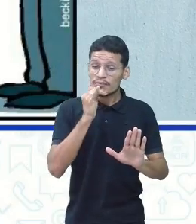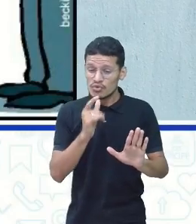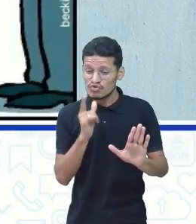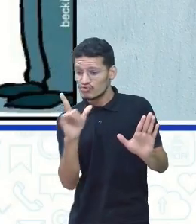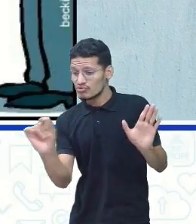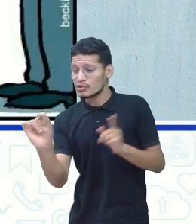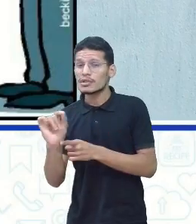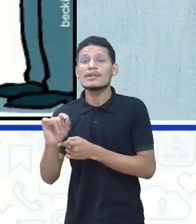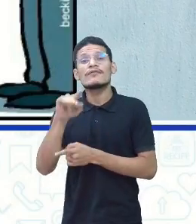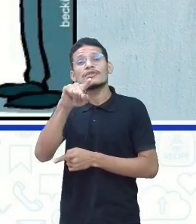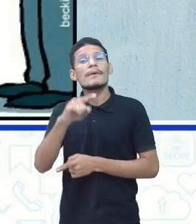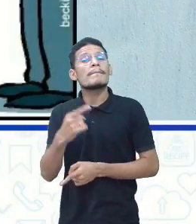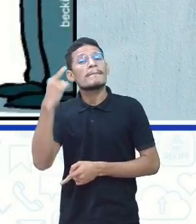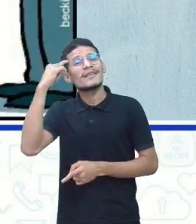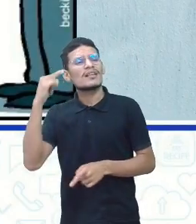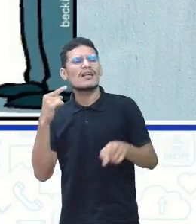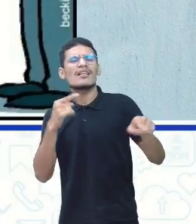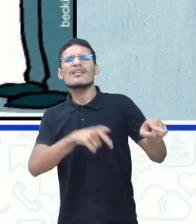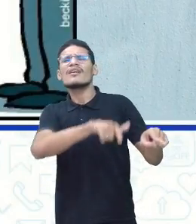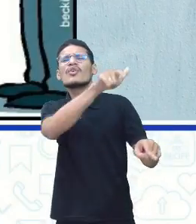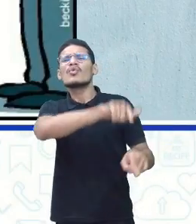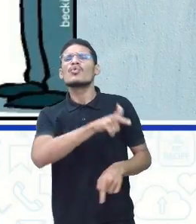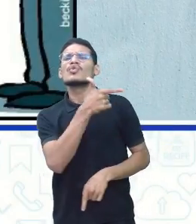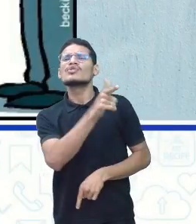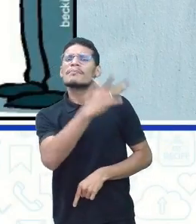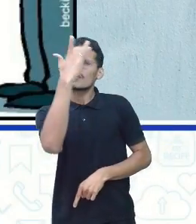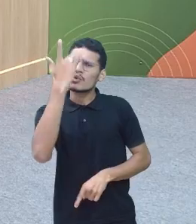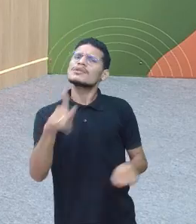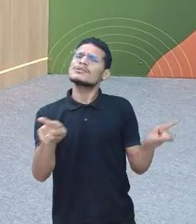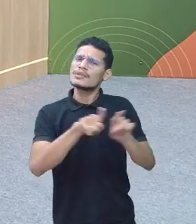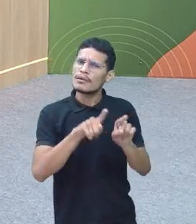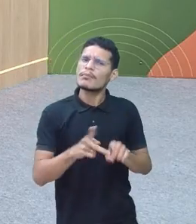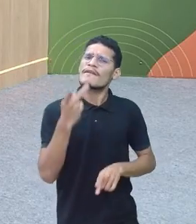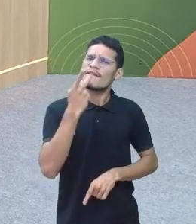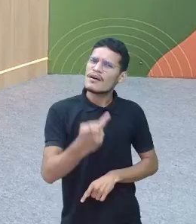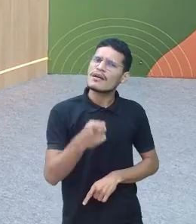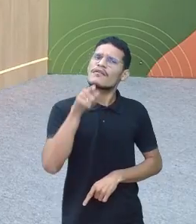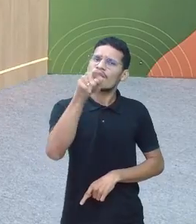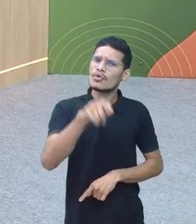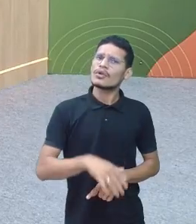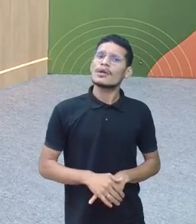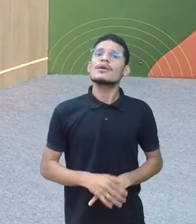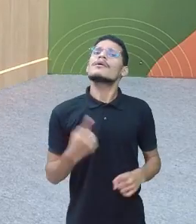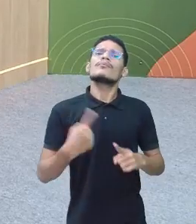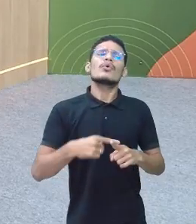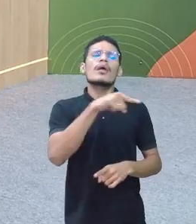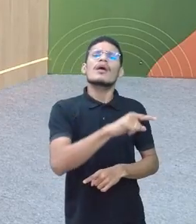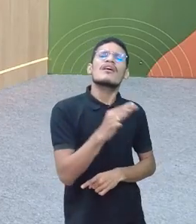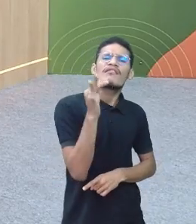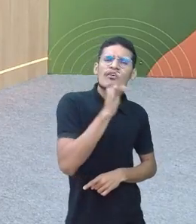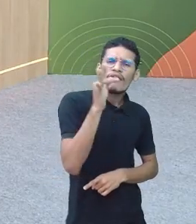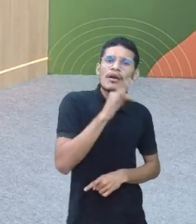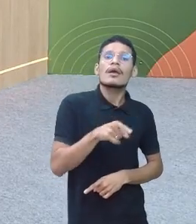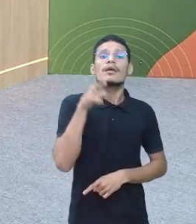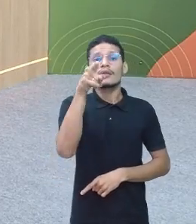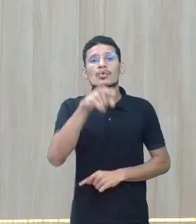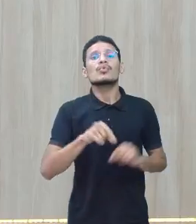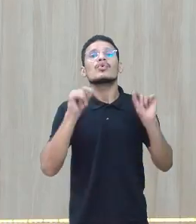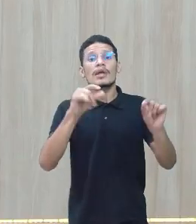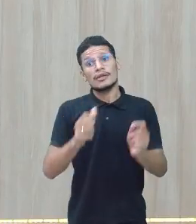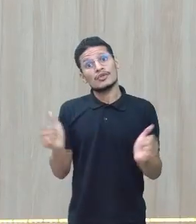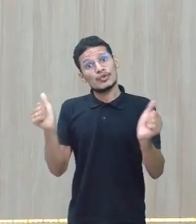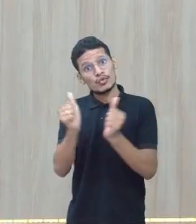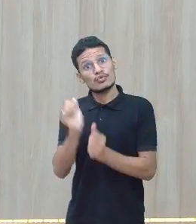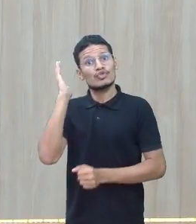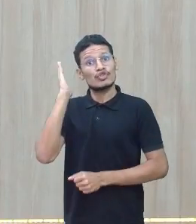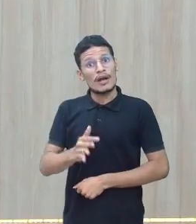conversa, você tende a achar que aquela pessoa que você deixou ali está falando de você também. Já que ela é fofoqueira e você, junto com